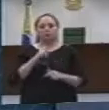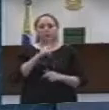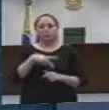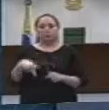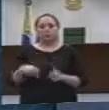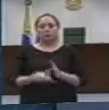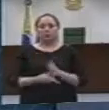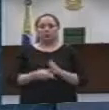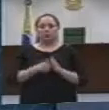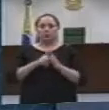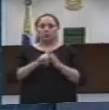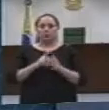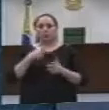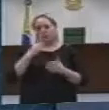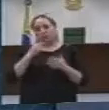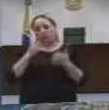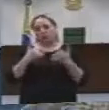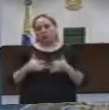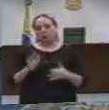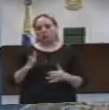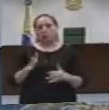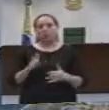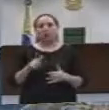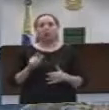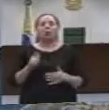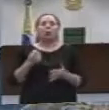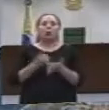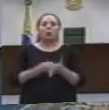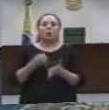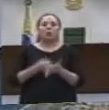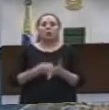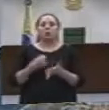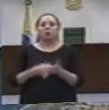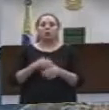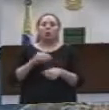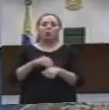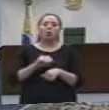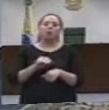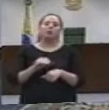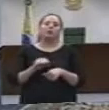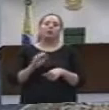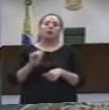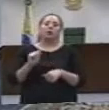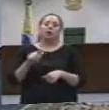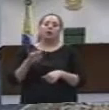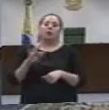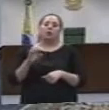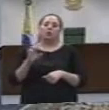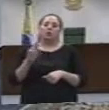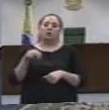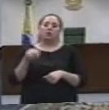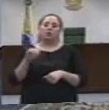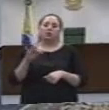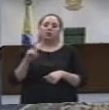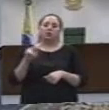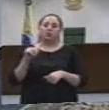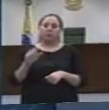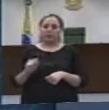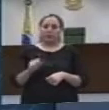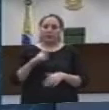antecederam mencionaram que a questão da obrigatoriedade da oferta de alternativas tem um artigo de hoje